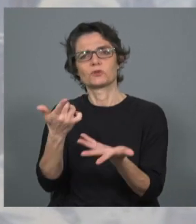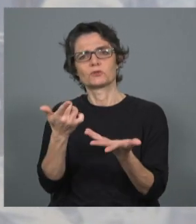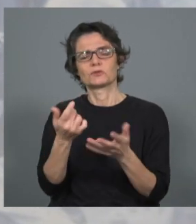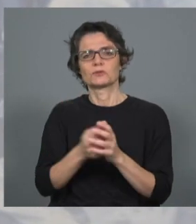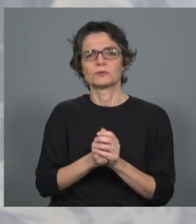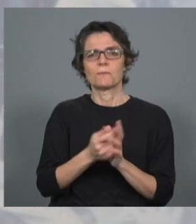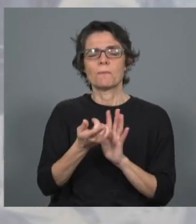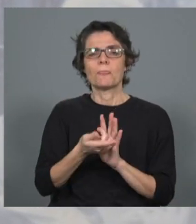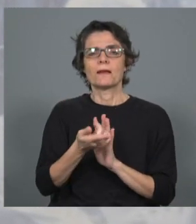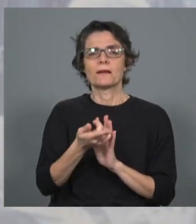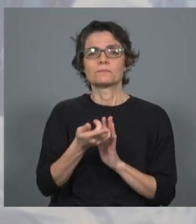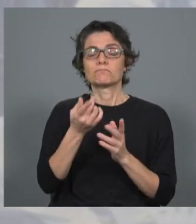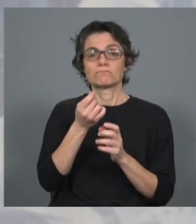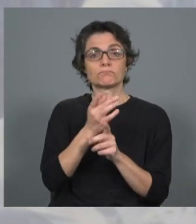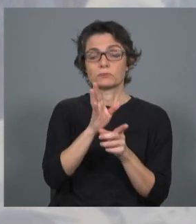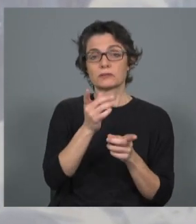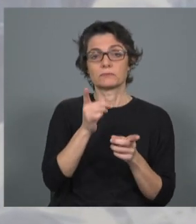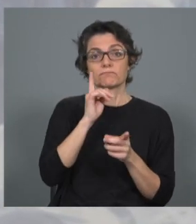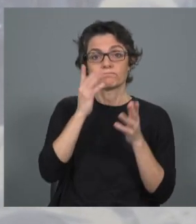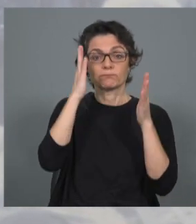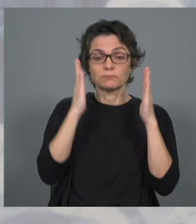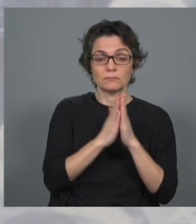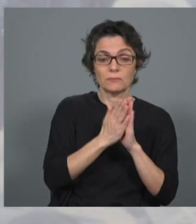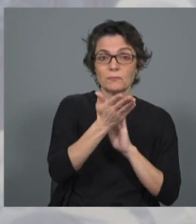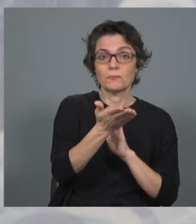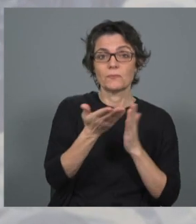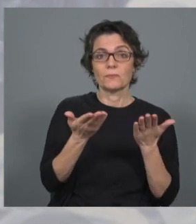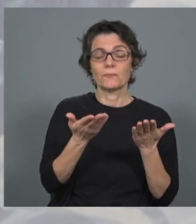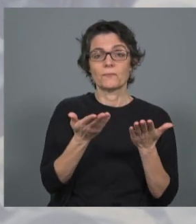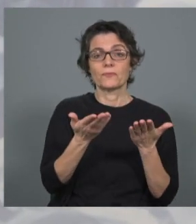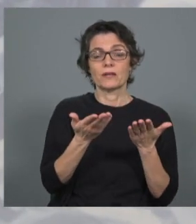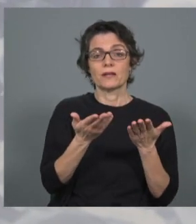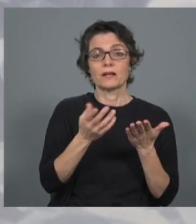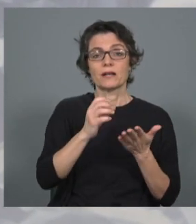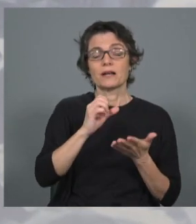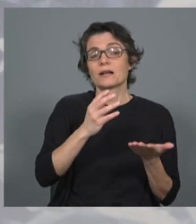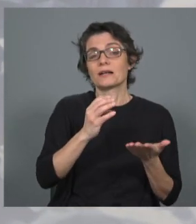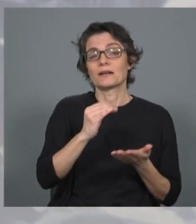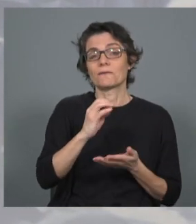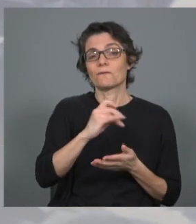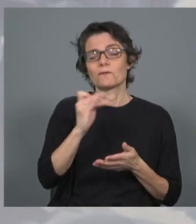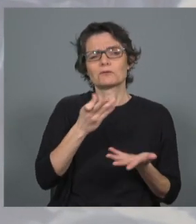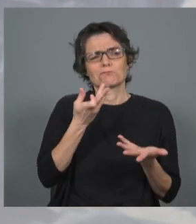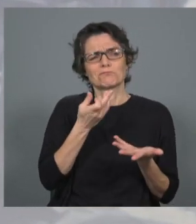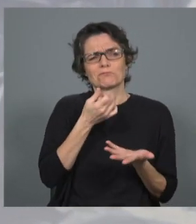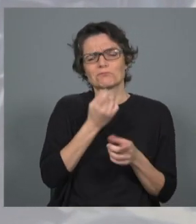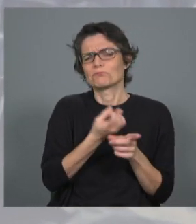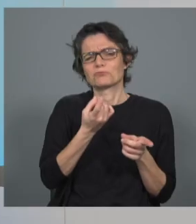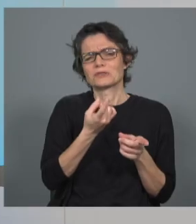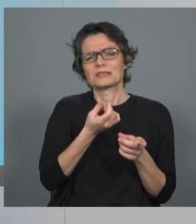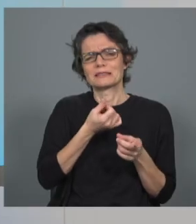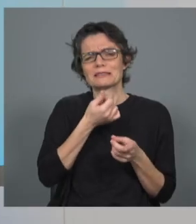como é que foi essa decisão, descoberta e decisão de alinhar com as irmãs da Aliança de Santa